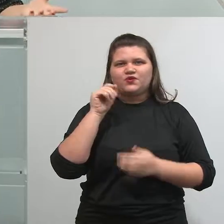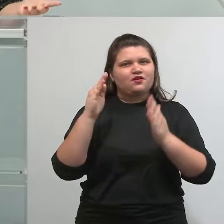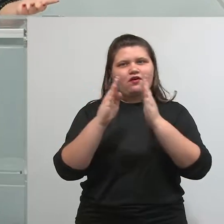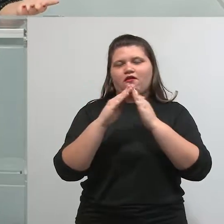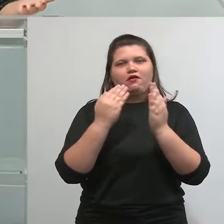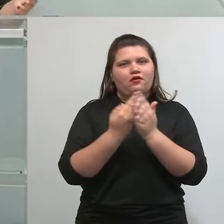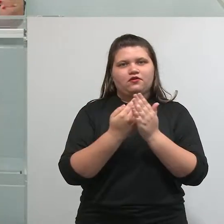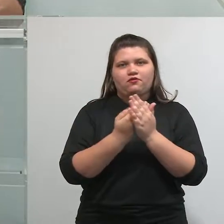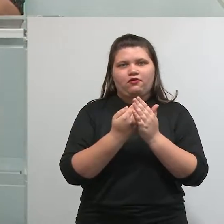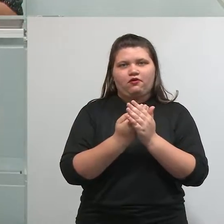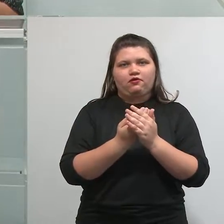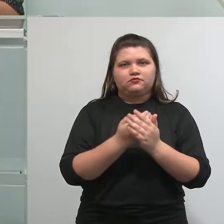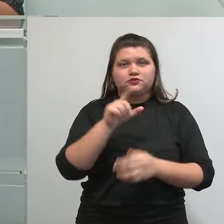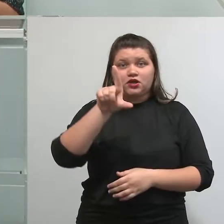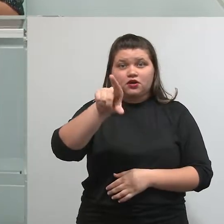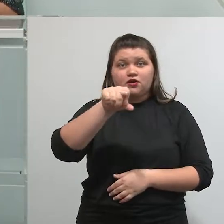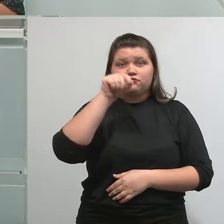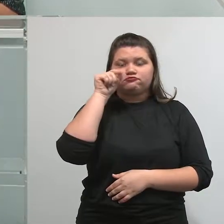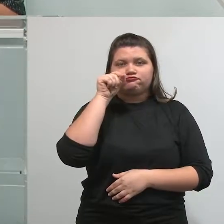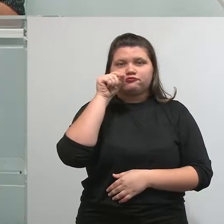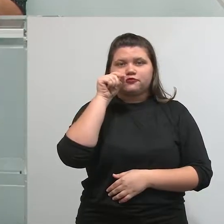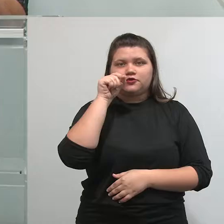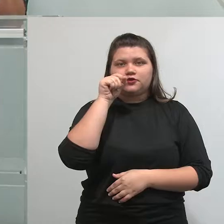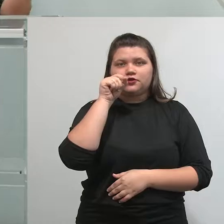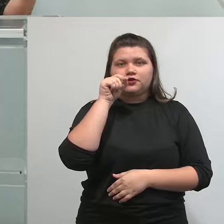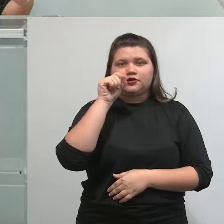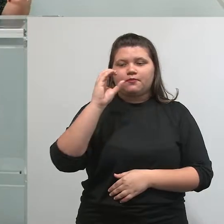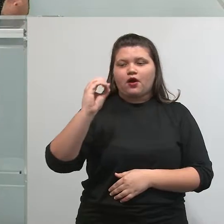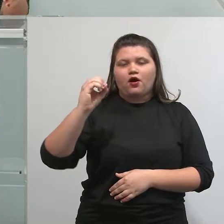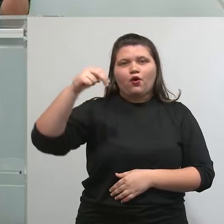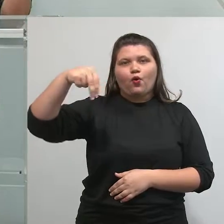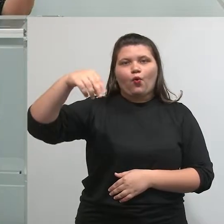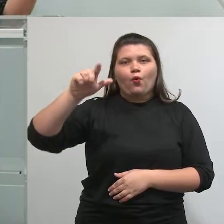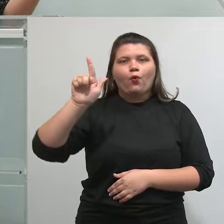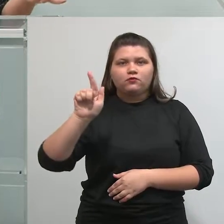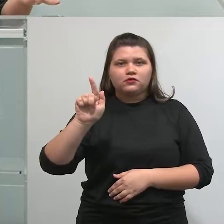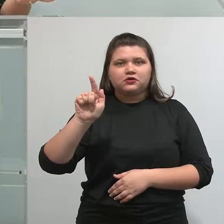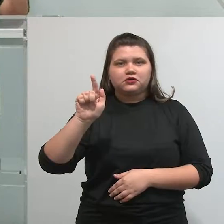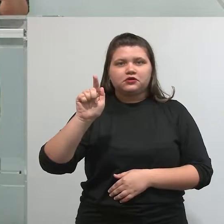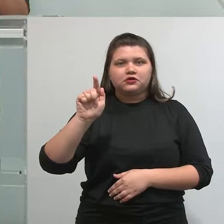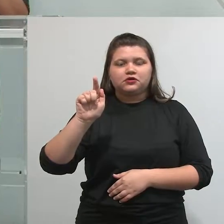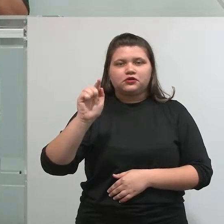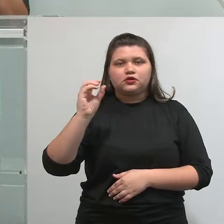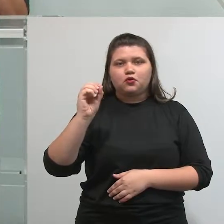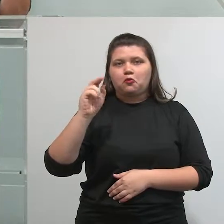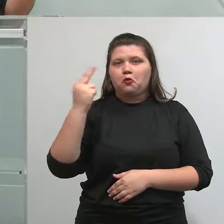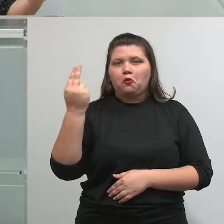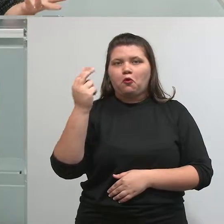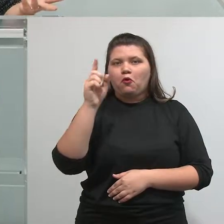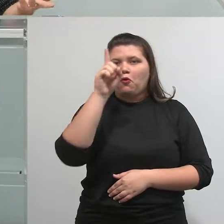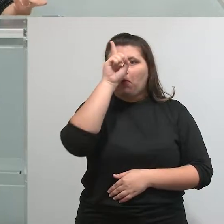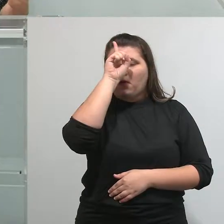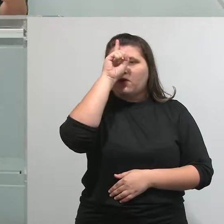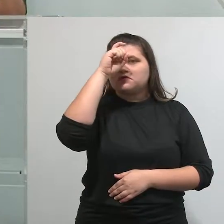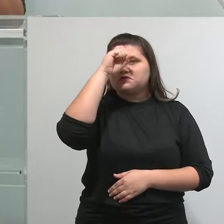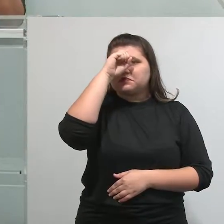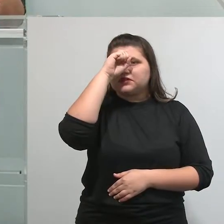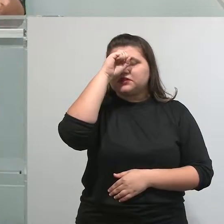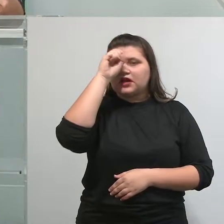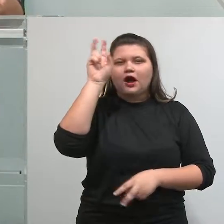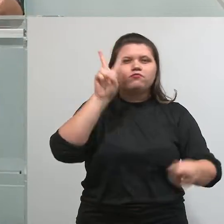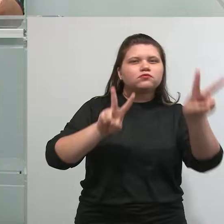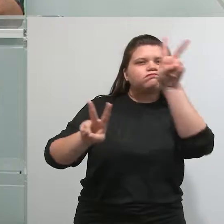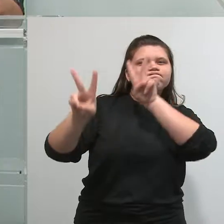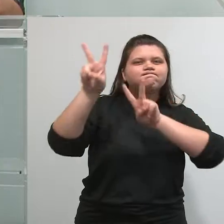uma escola, eu escolhi uma ONG, uma organização não governamental, eu escolhi um hospital para fazer